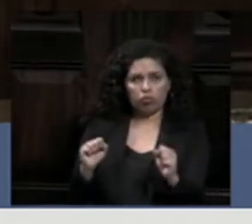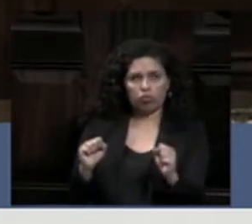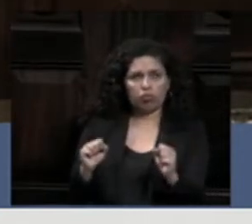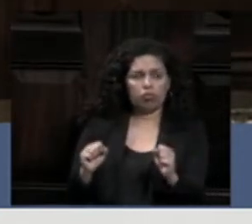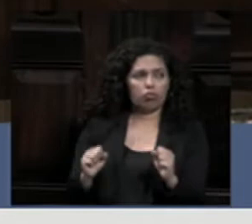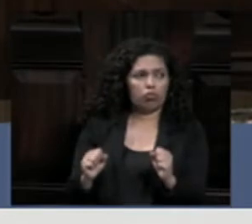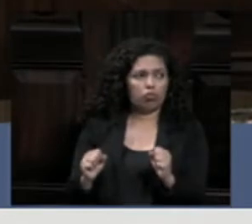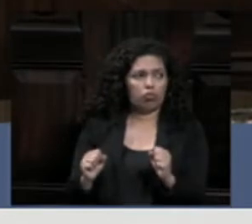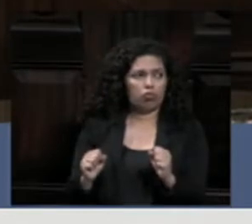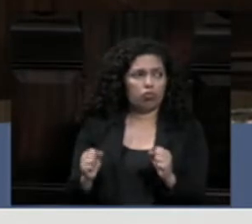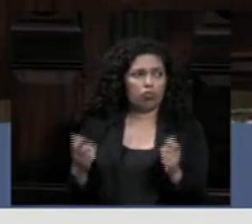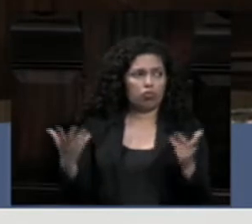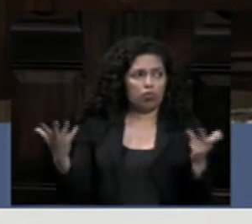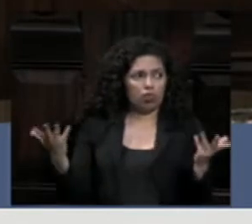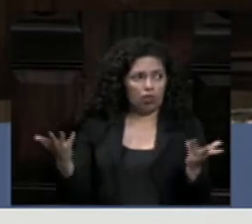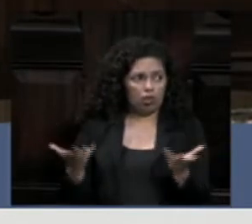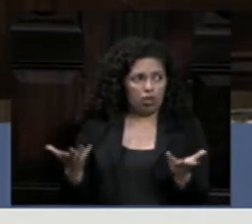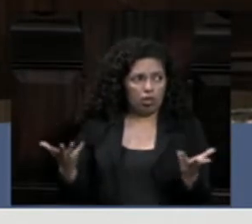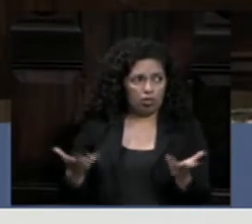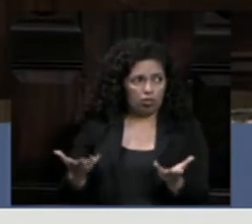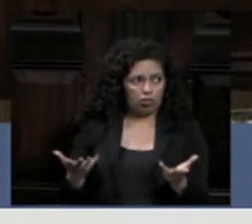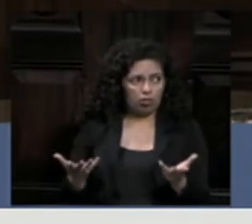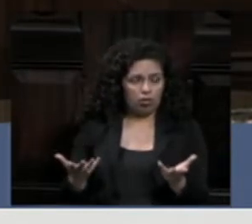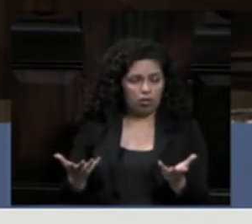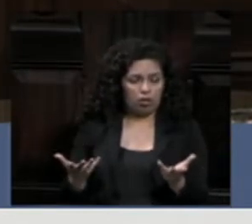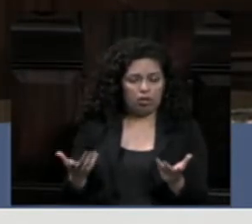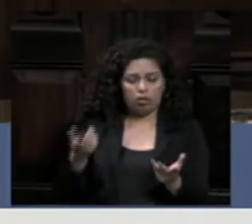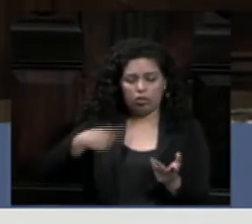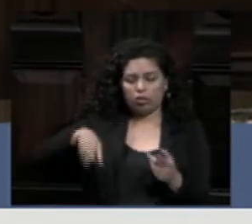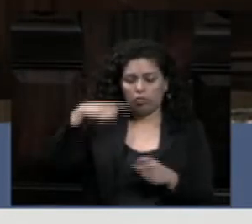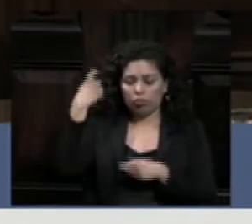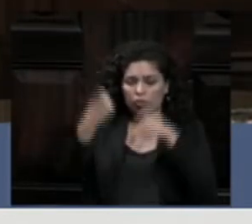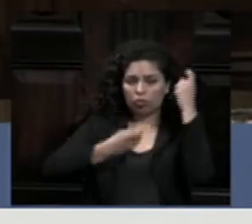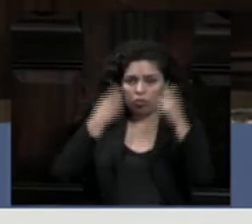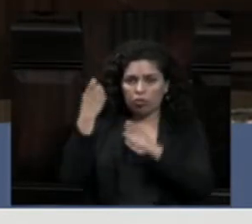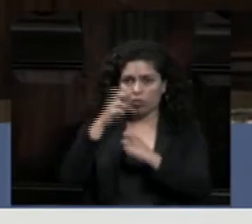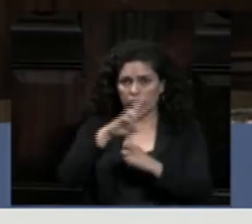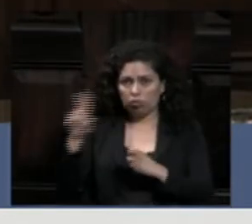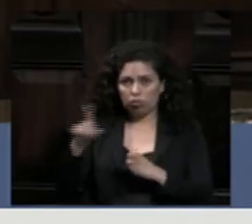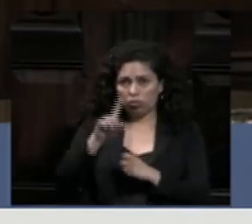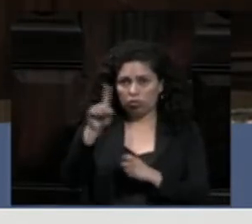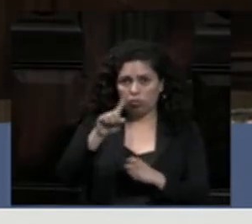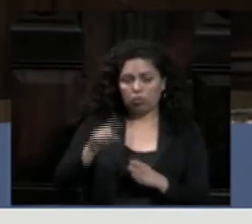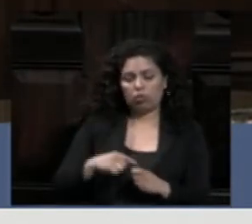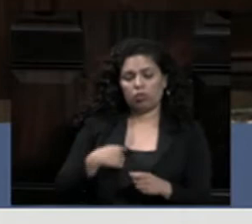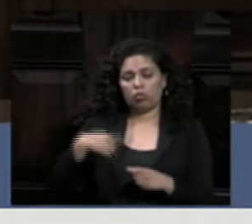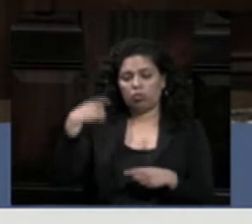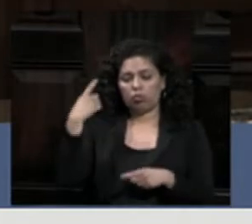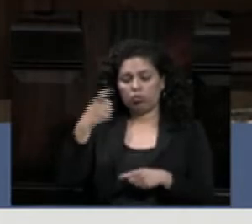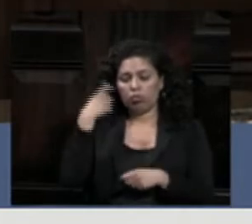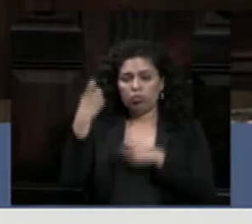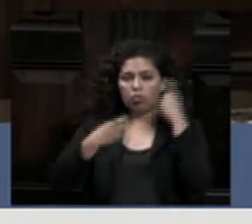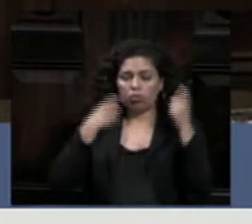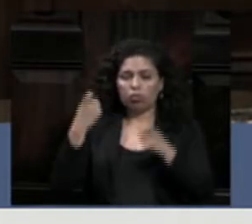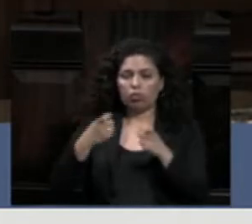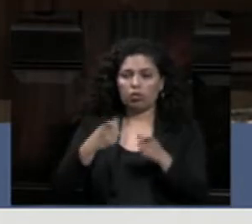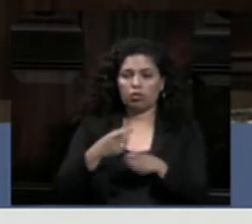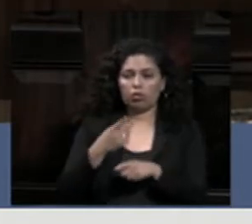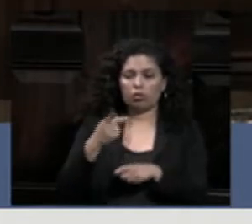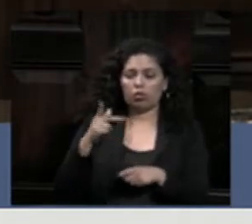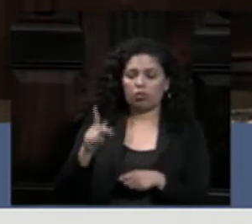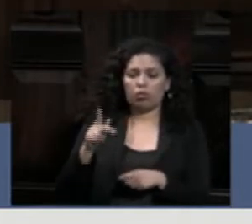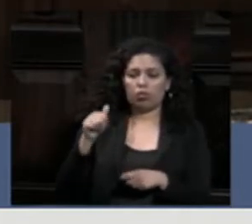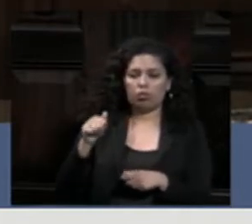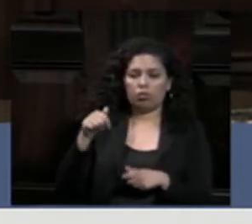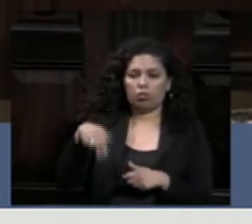Nesse momento, que o eixo é a ampliação do parque, os ambientalistas acharam que não era um bom momento.